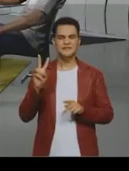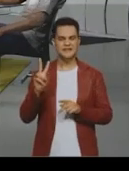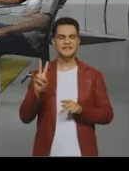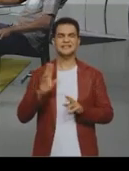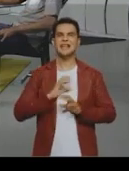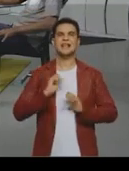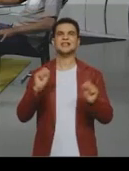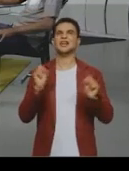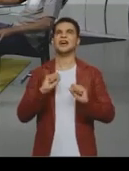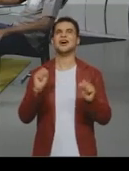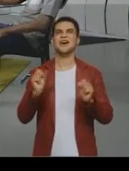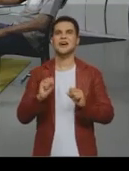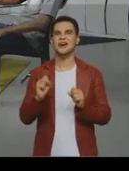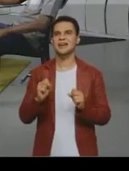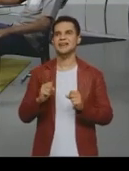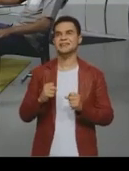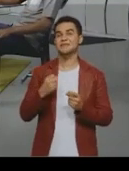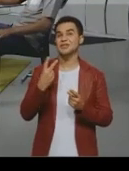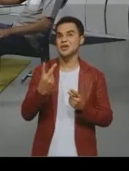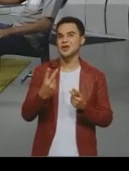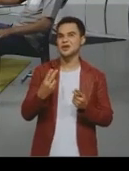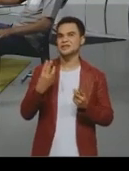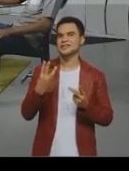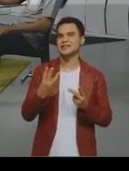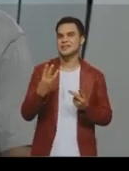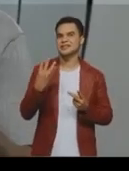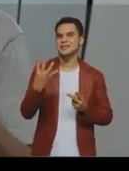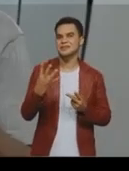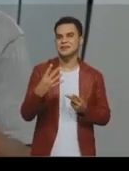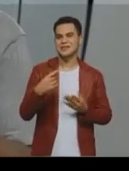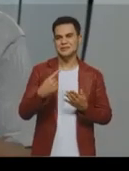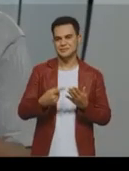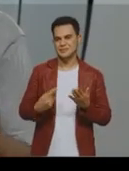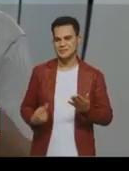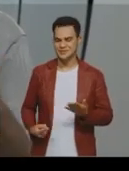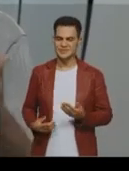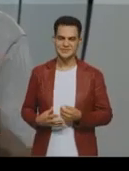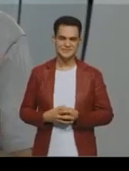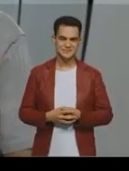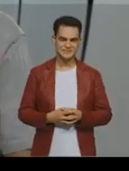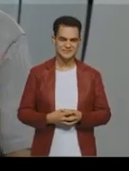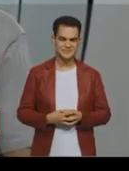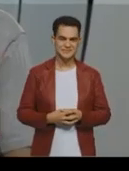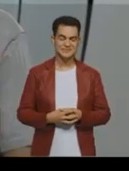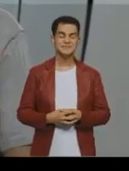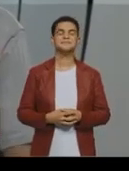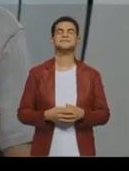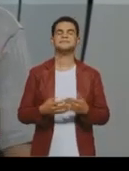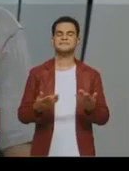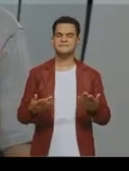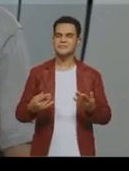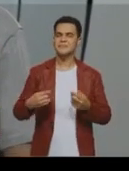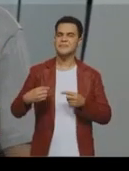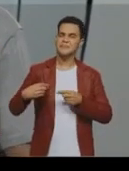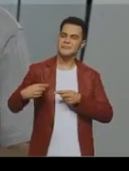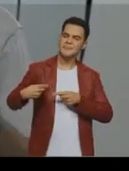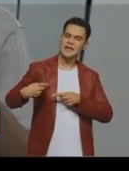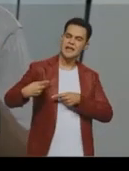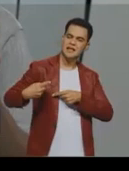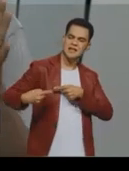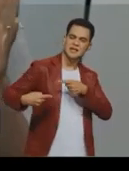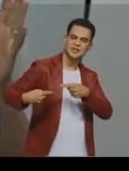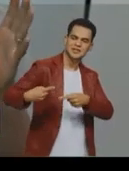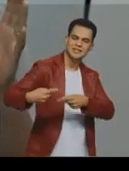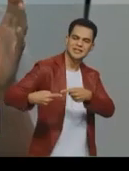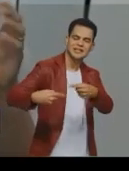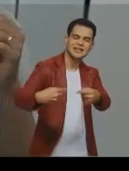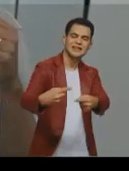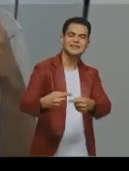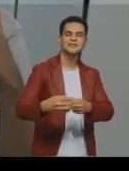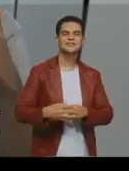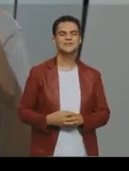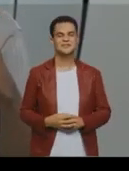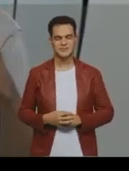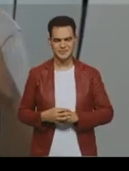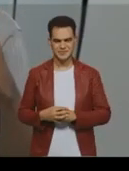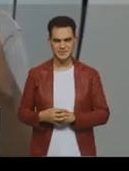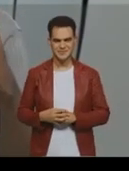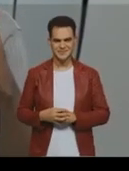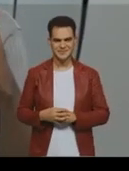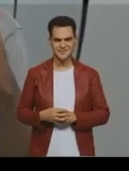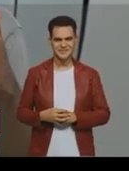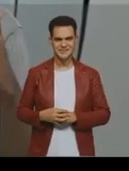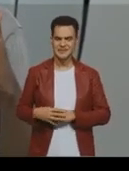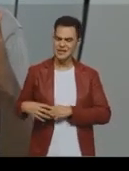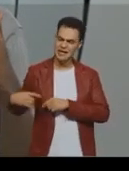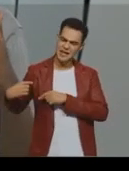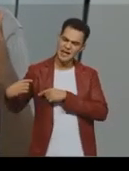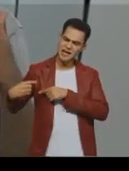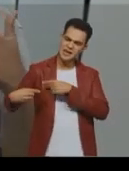três pets, né? Dois, três e quatro. Bom, basicamente, hereditariedade Quando a gente fala em hereditariedade, nós estamos